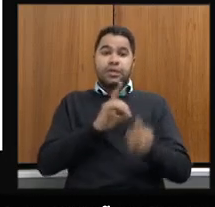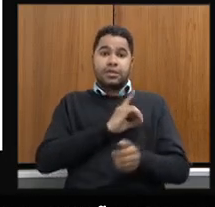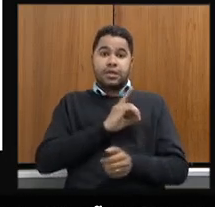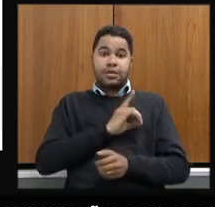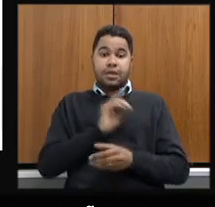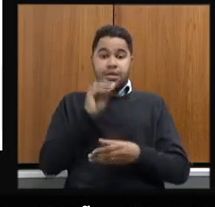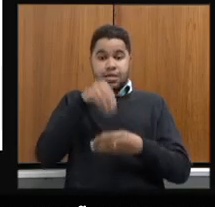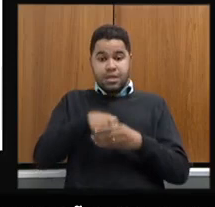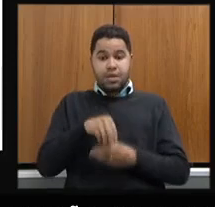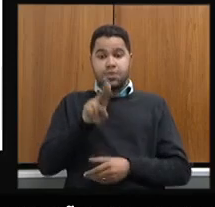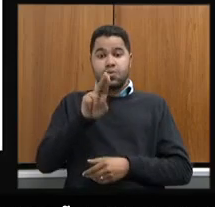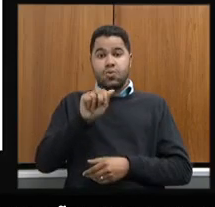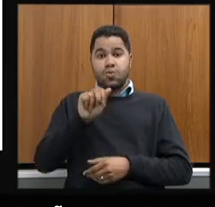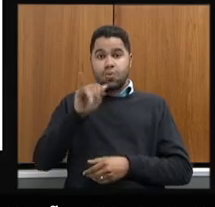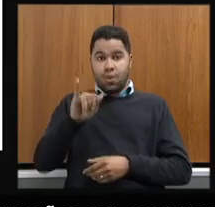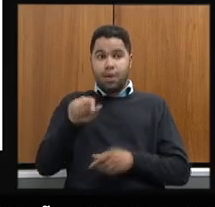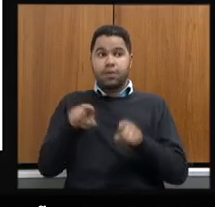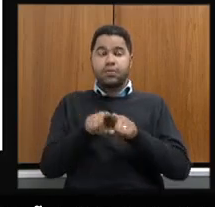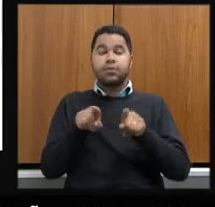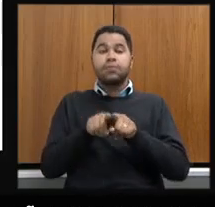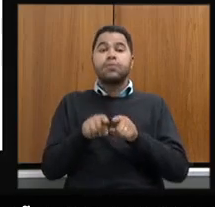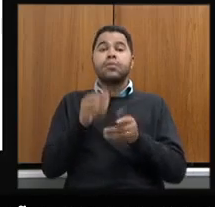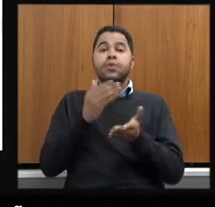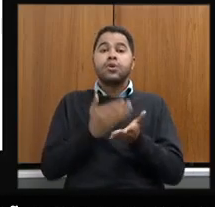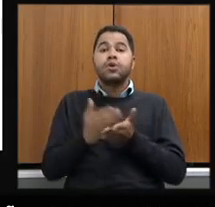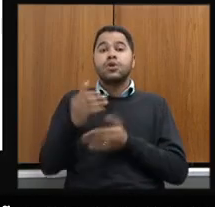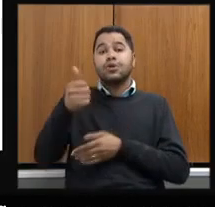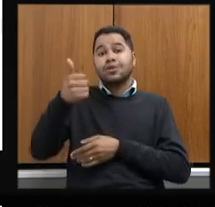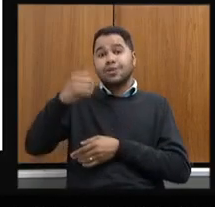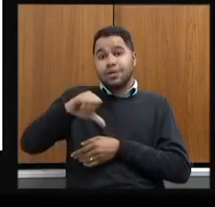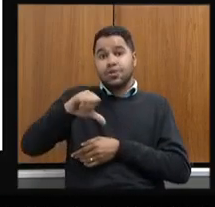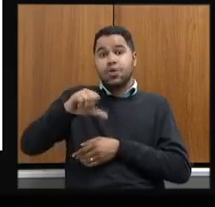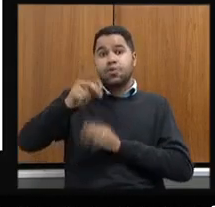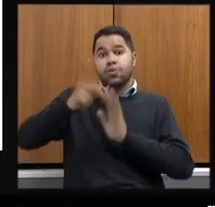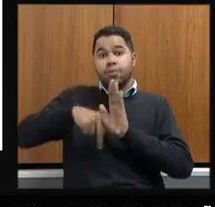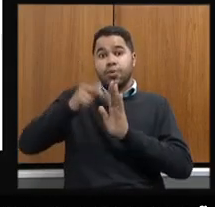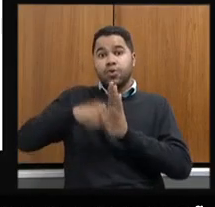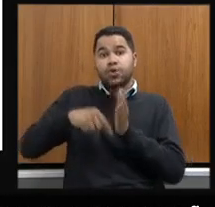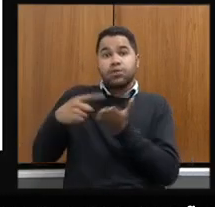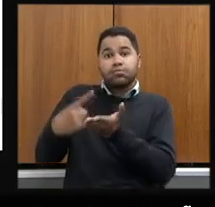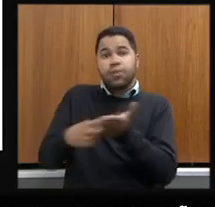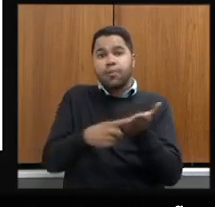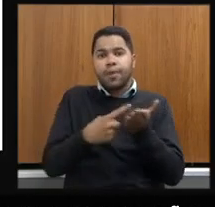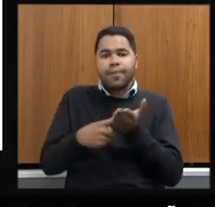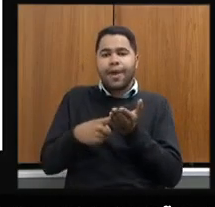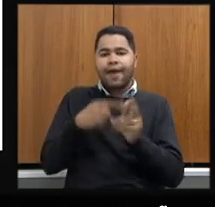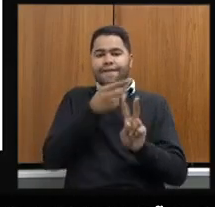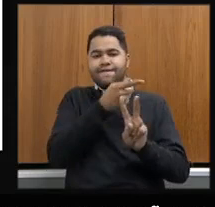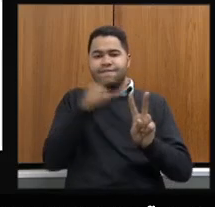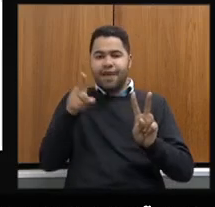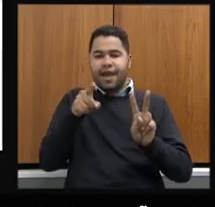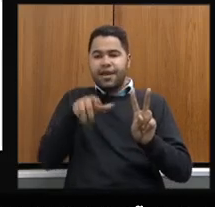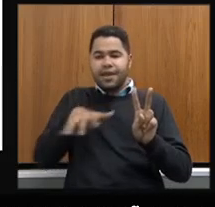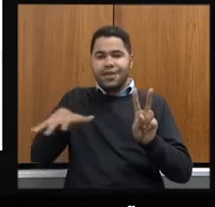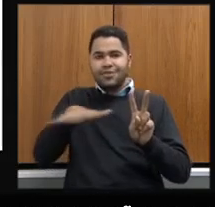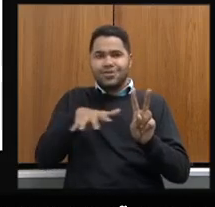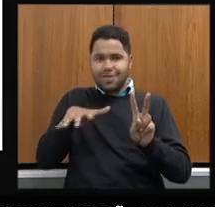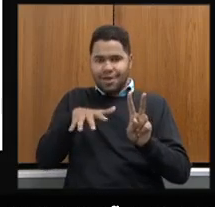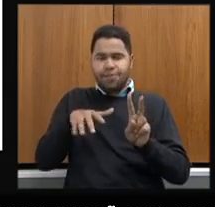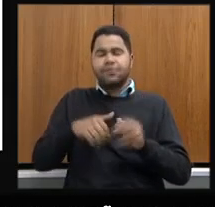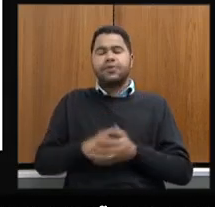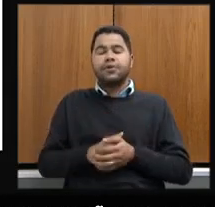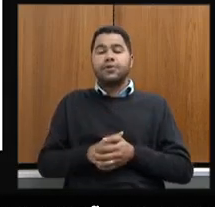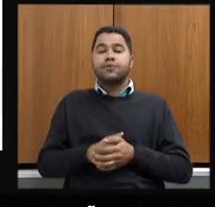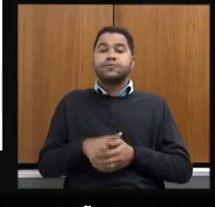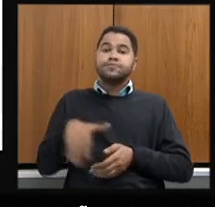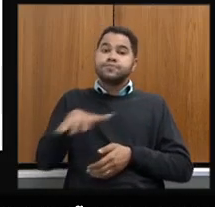na usuais e a ordem de início de 19 projetos do acordo judicial com a vaga na região atingida na área fiscal